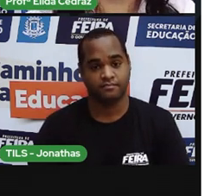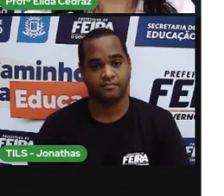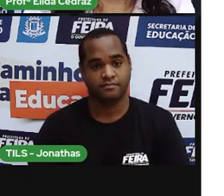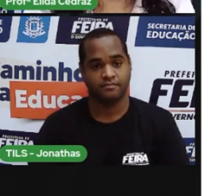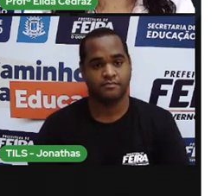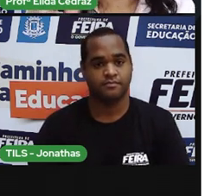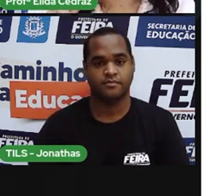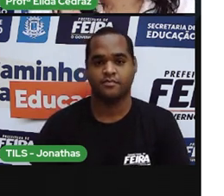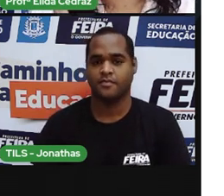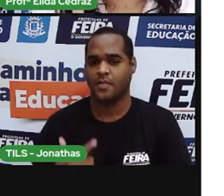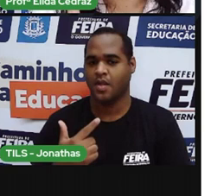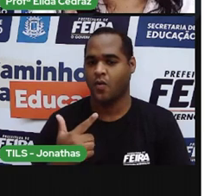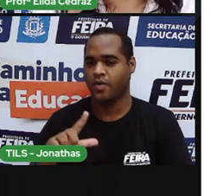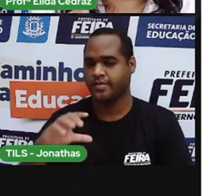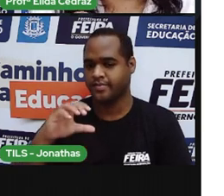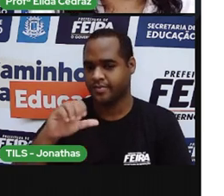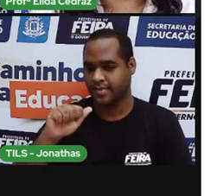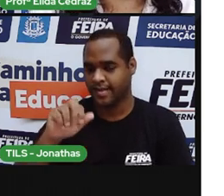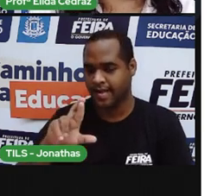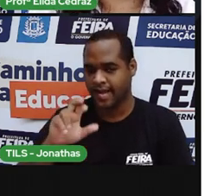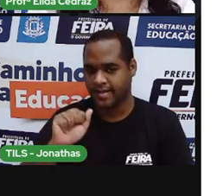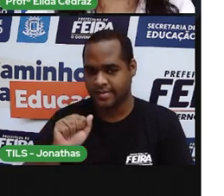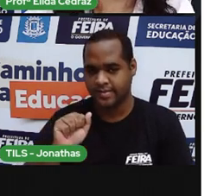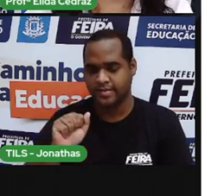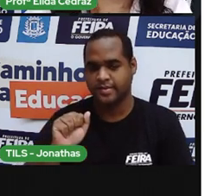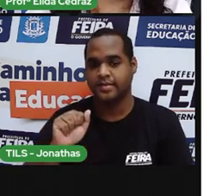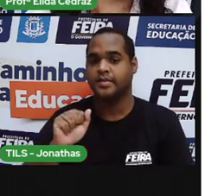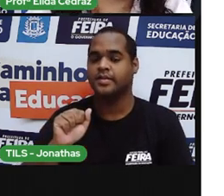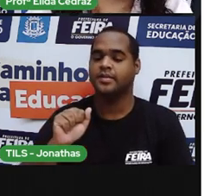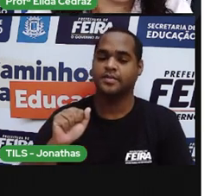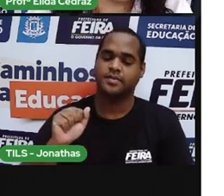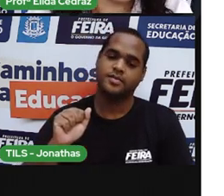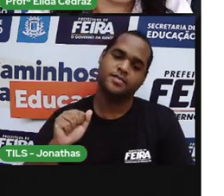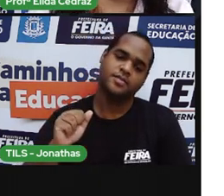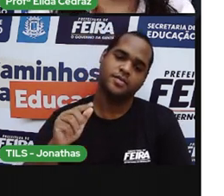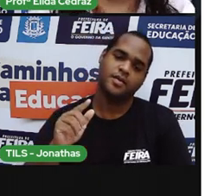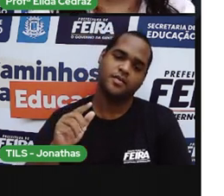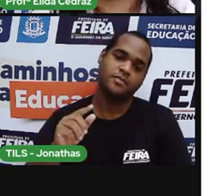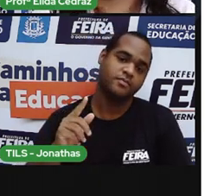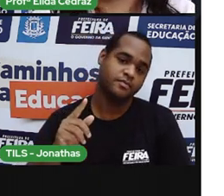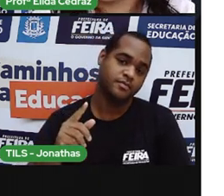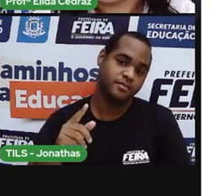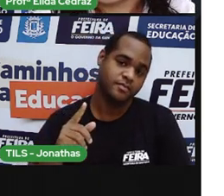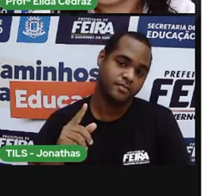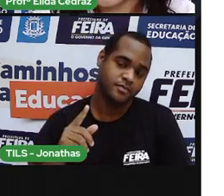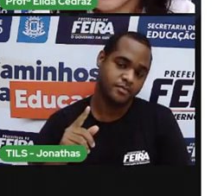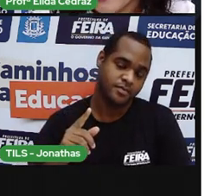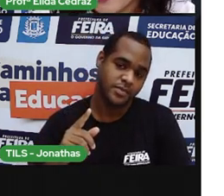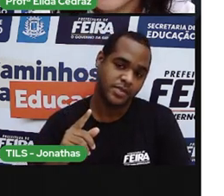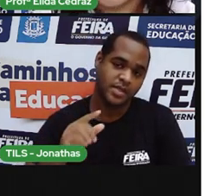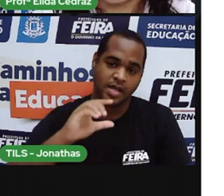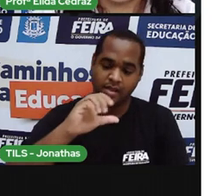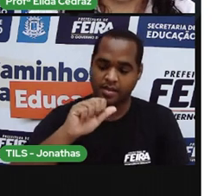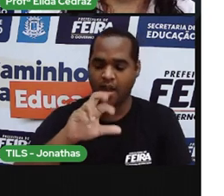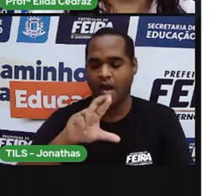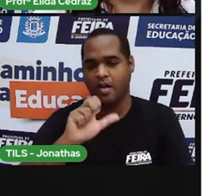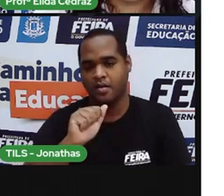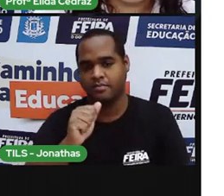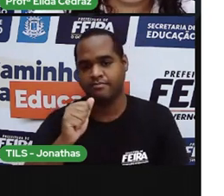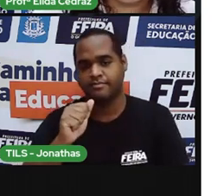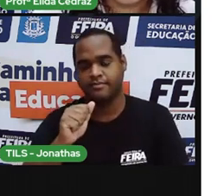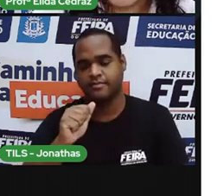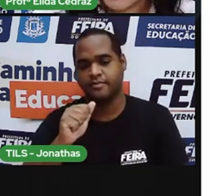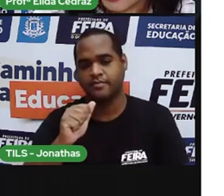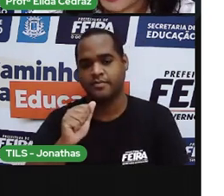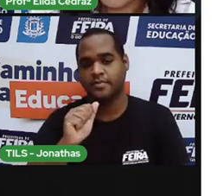Para. Mudando a letra inicial, nós temos a palavra cara. E nós usamos